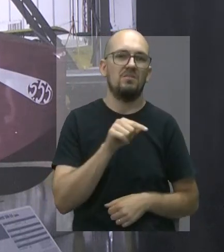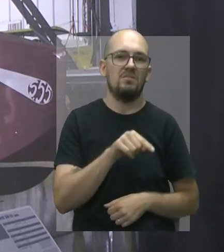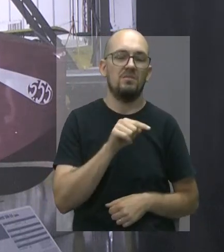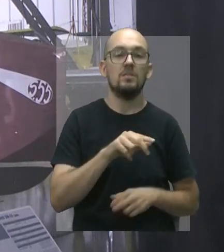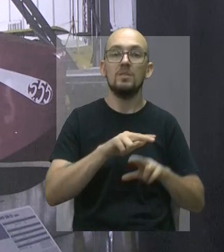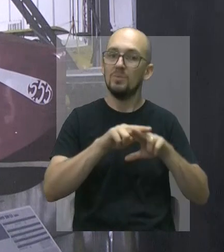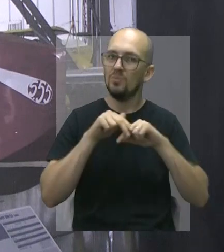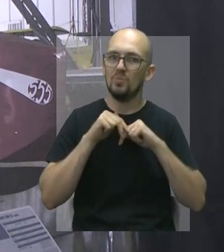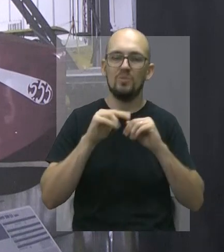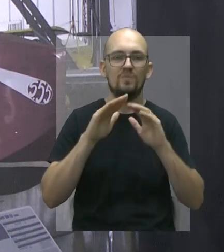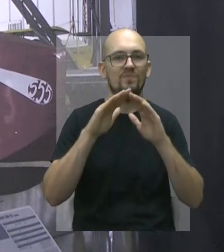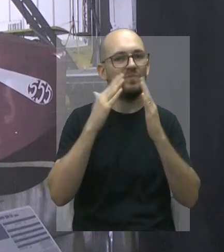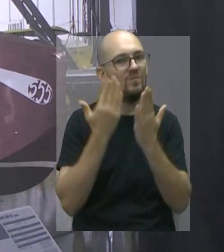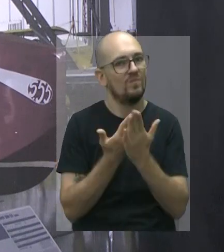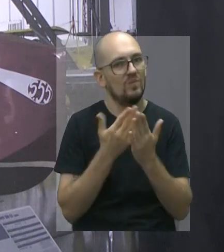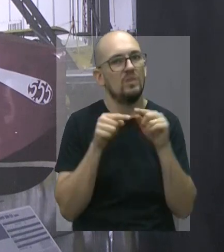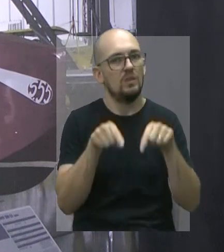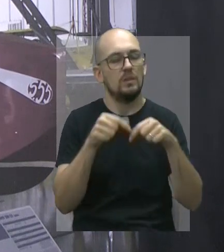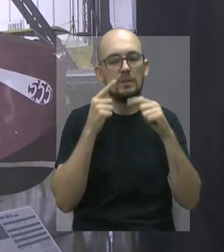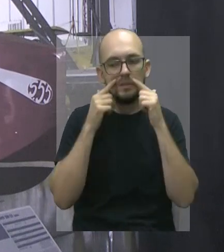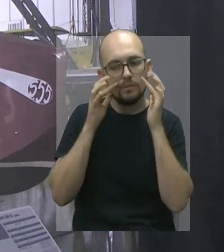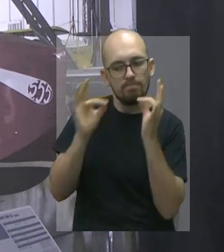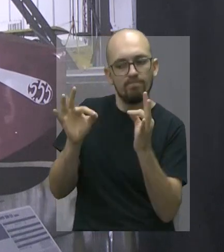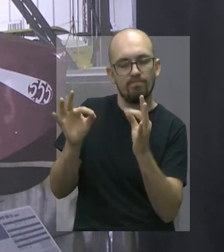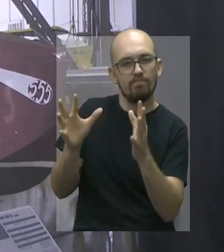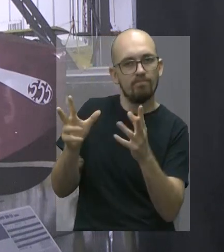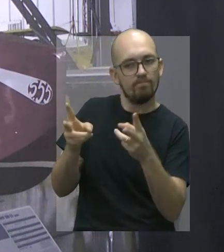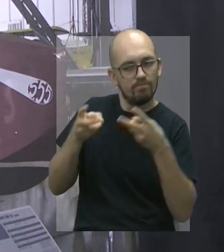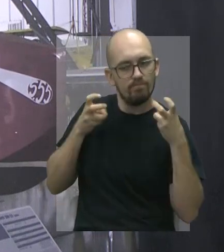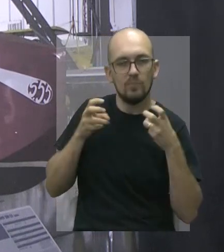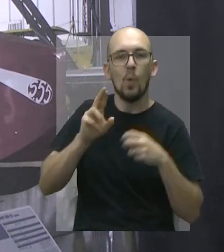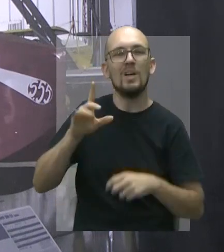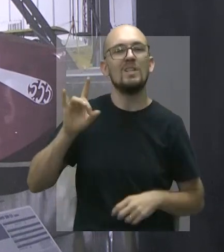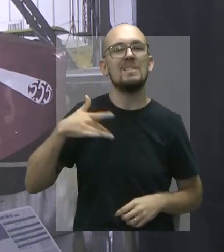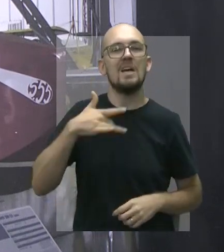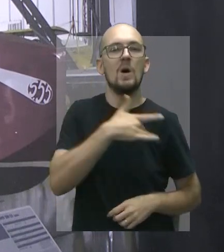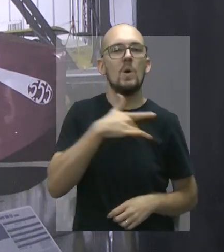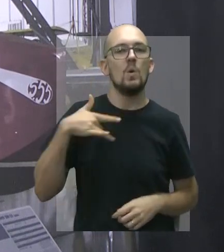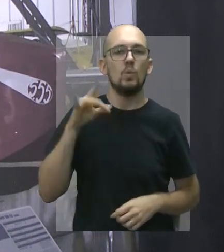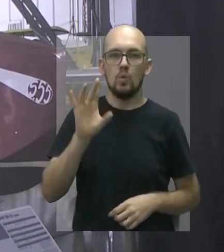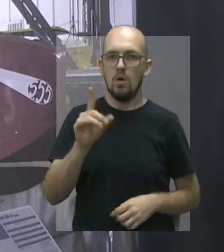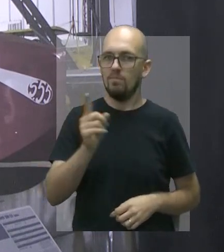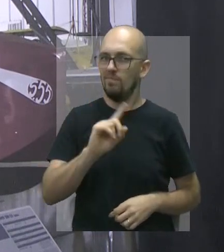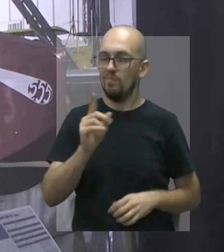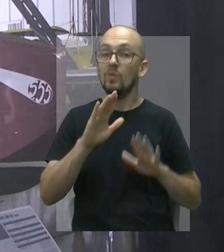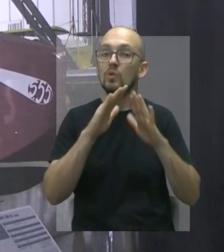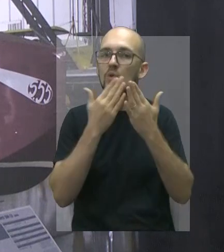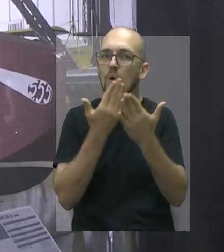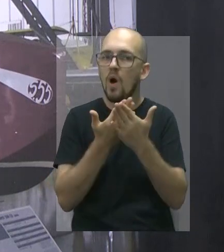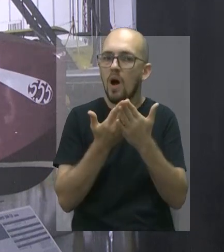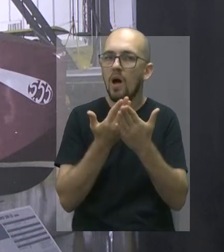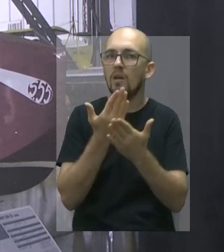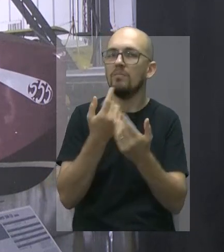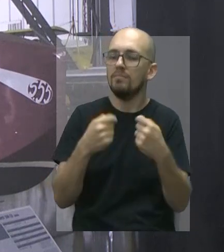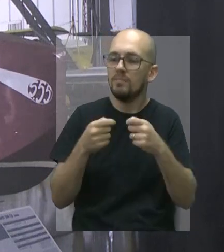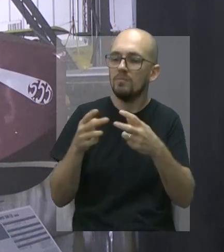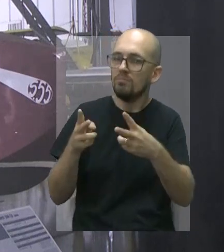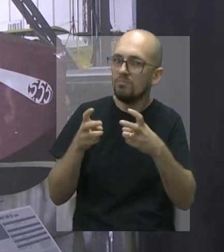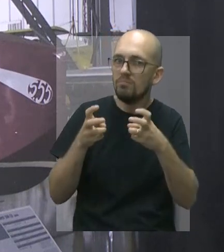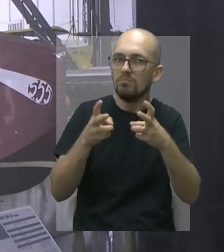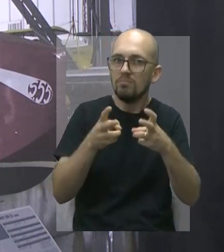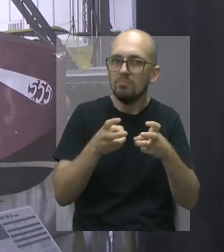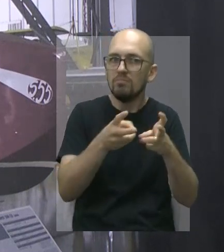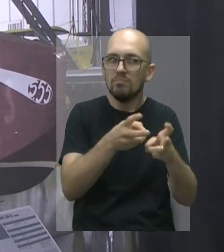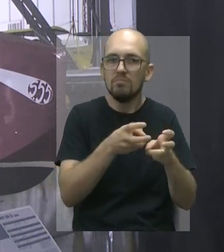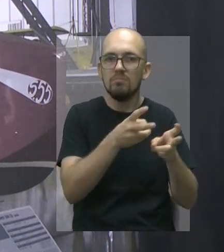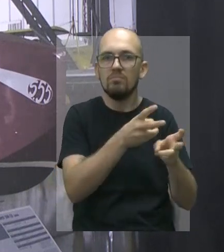que a escola, a educação também tem que estar muito bem envolvida, não é só a saúde, né, de forma preventiva. Muitas vezes vai ser